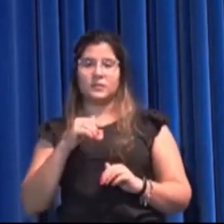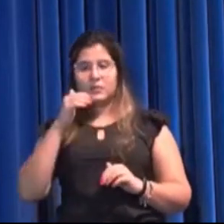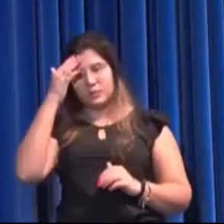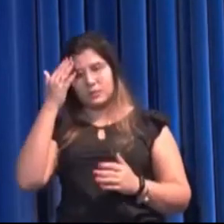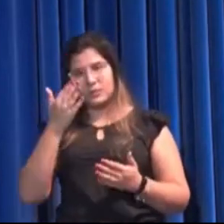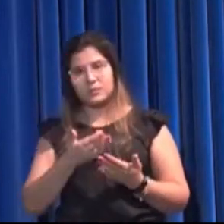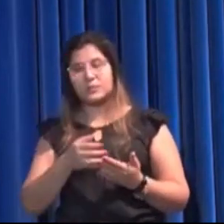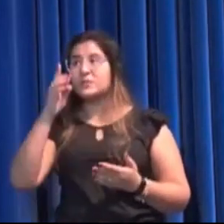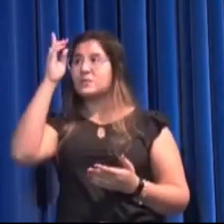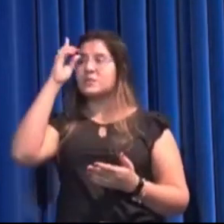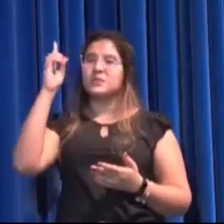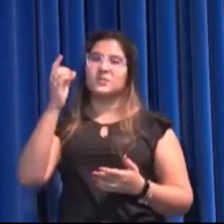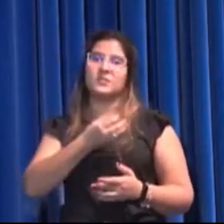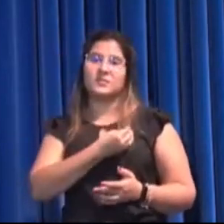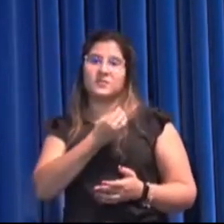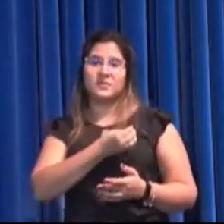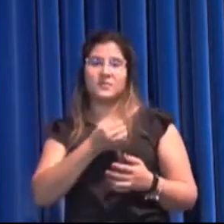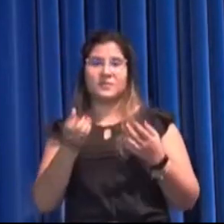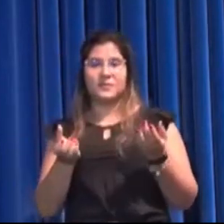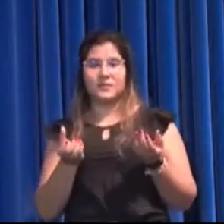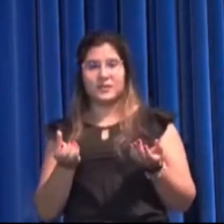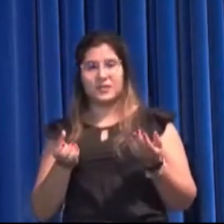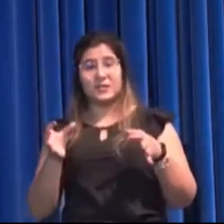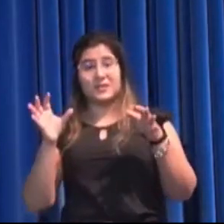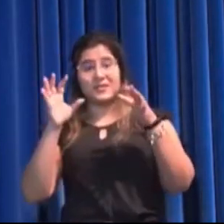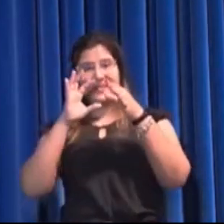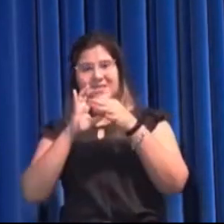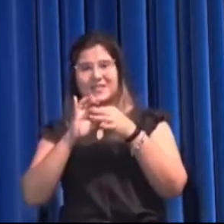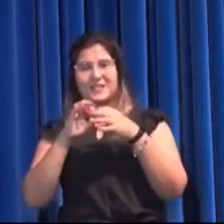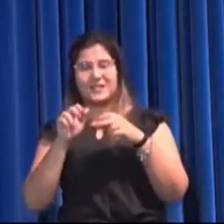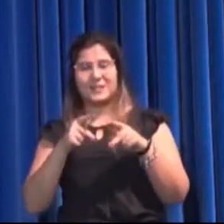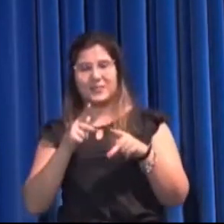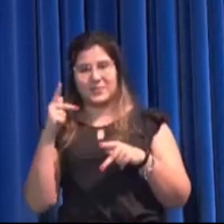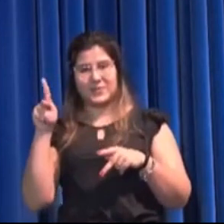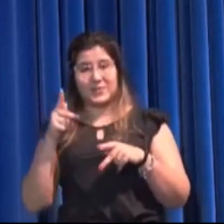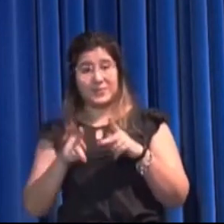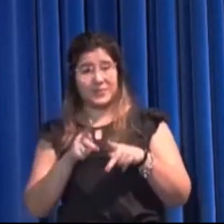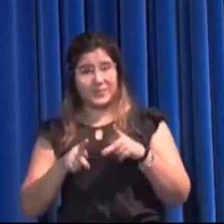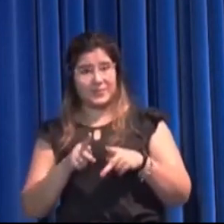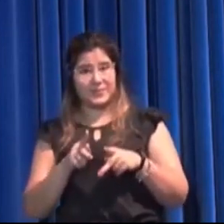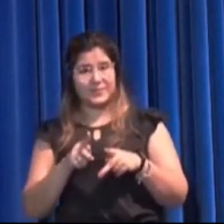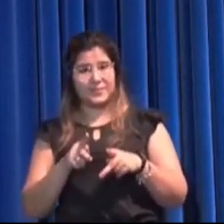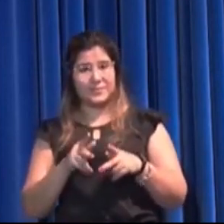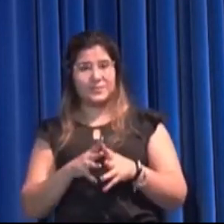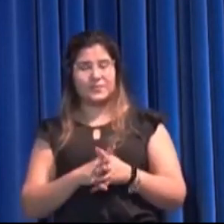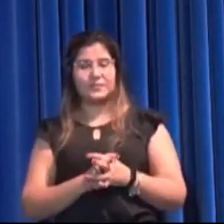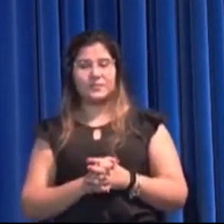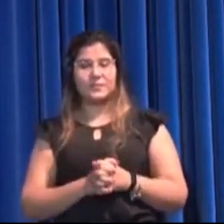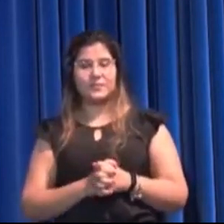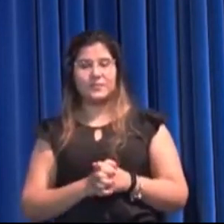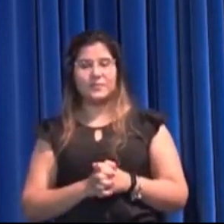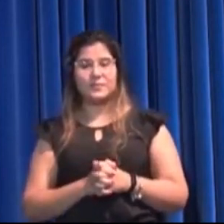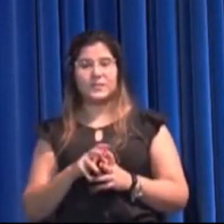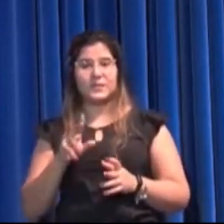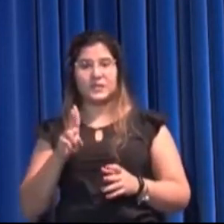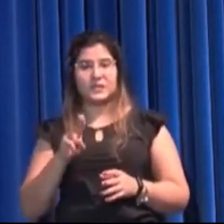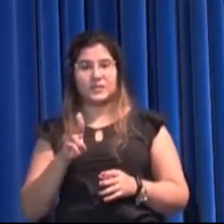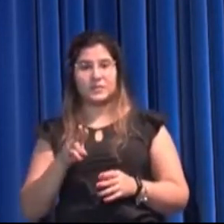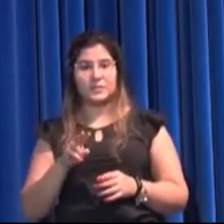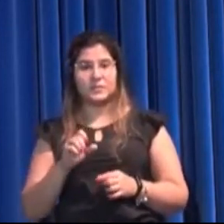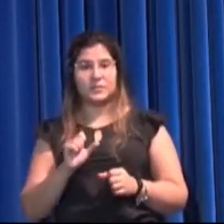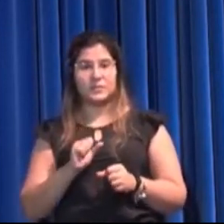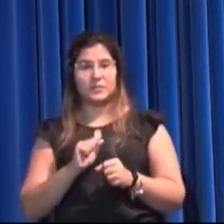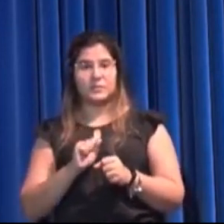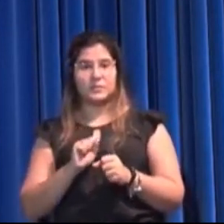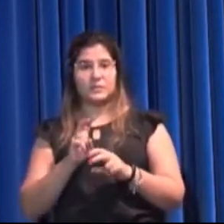que quer se relacionar com o seu povo. Assim como foi no cativeiro da